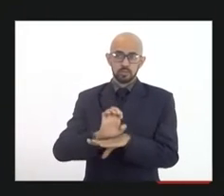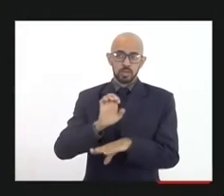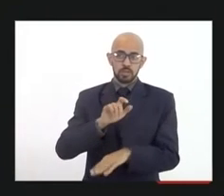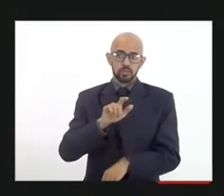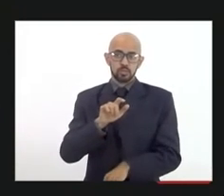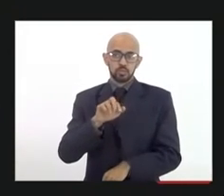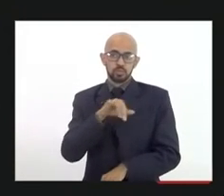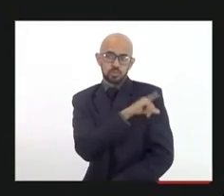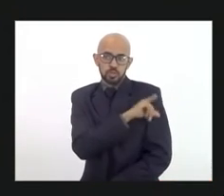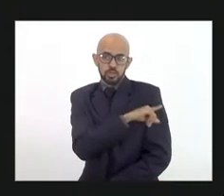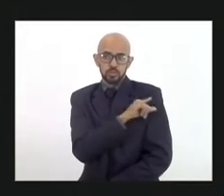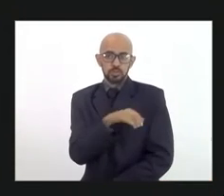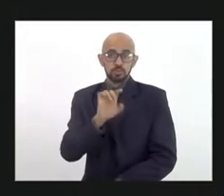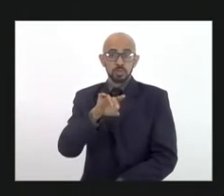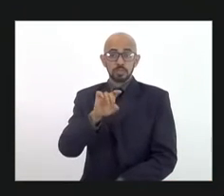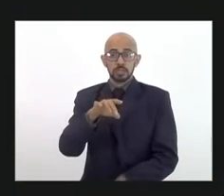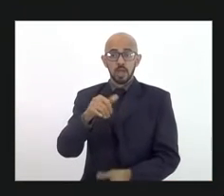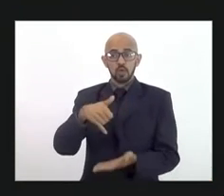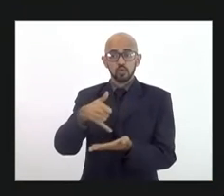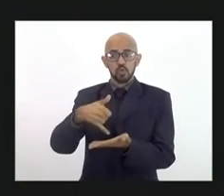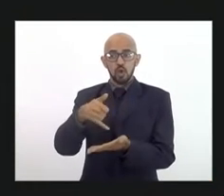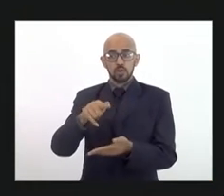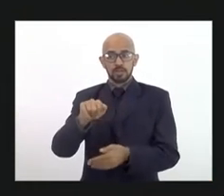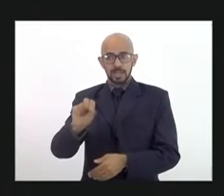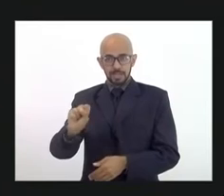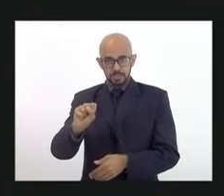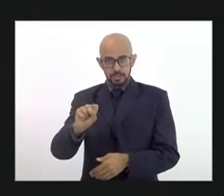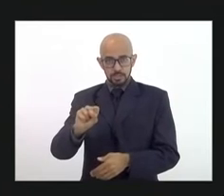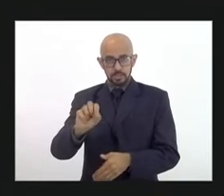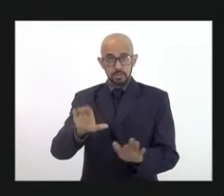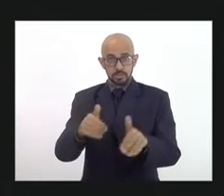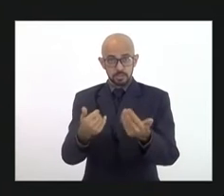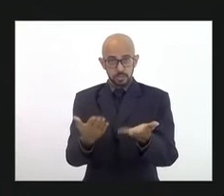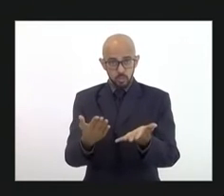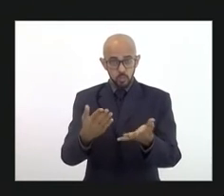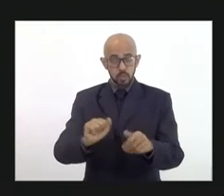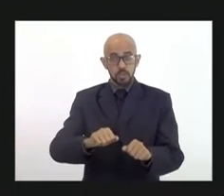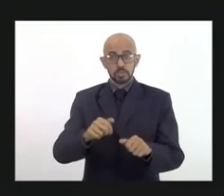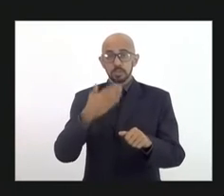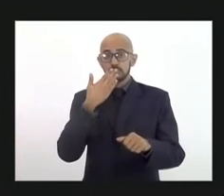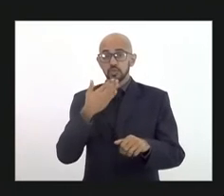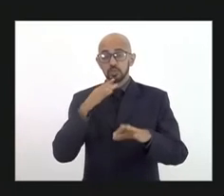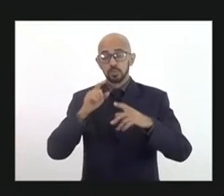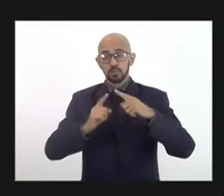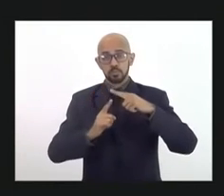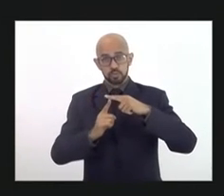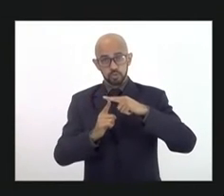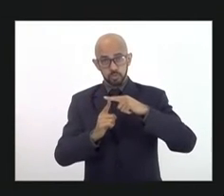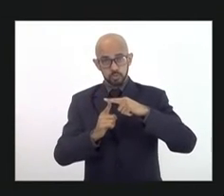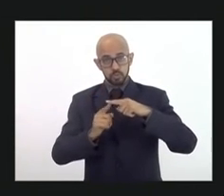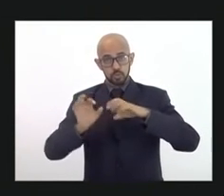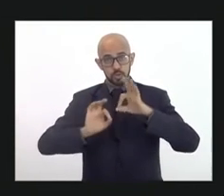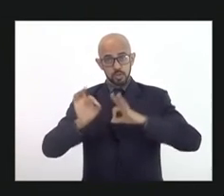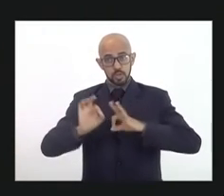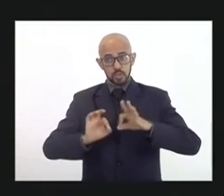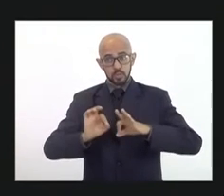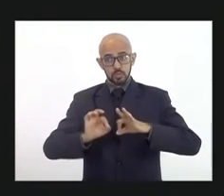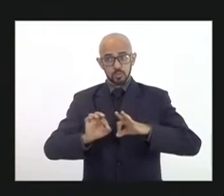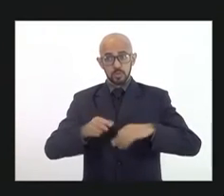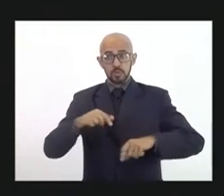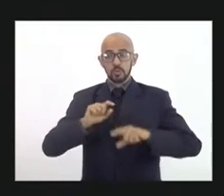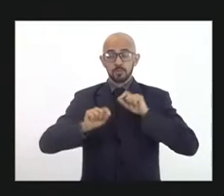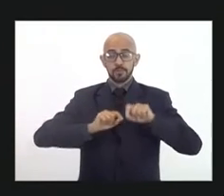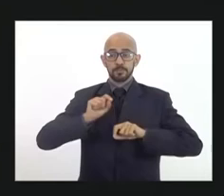na área de óleo e gás. Então, esse tipo de projeto, Wagner, assim como, e aí eu quero citar aqui o novo Polo Gás Lúbio,